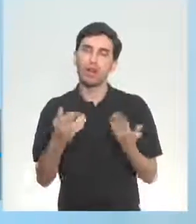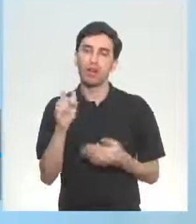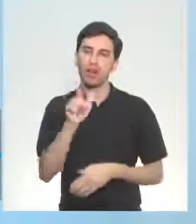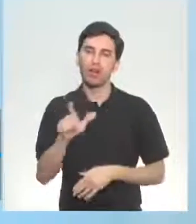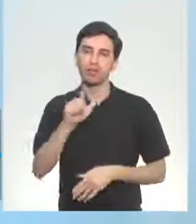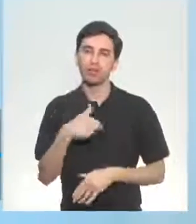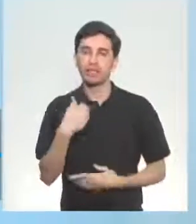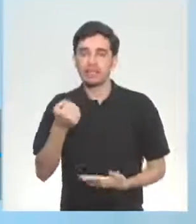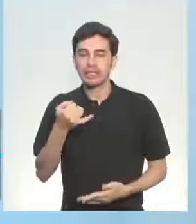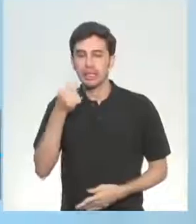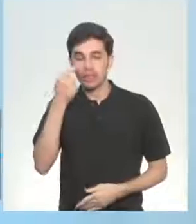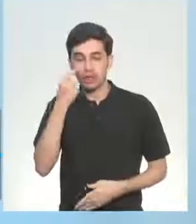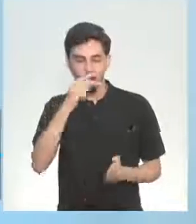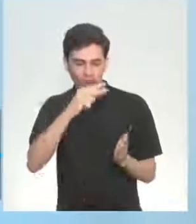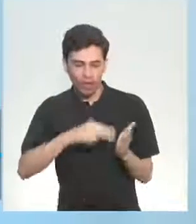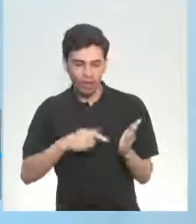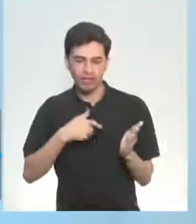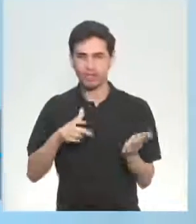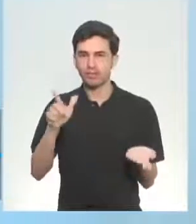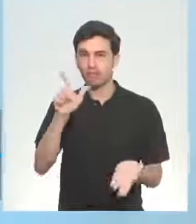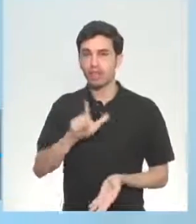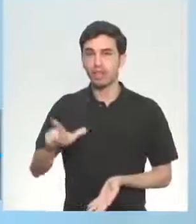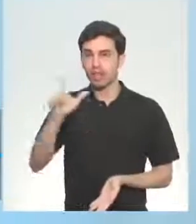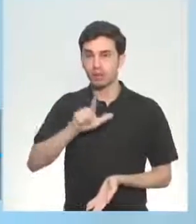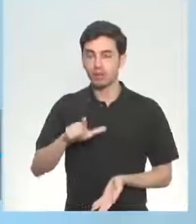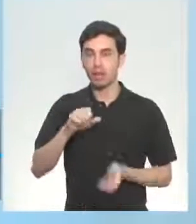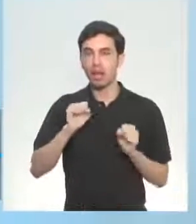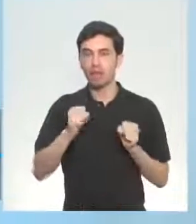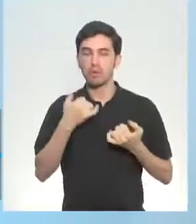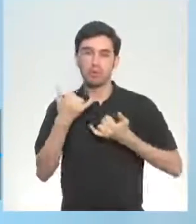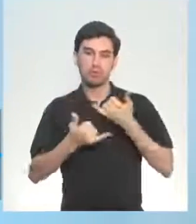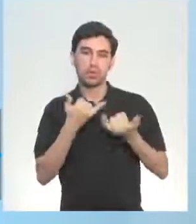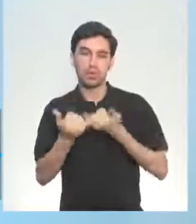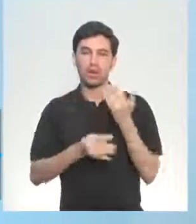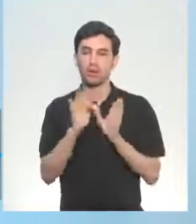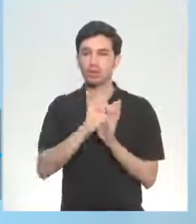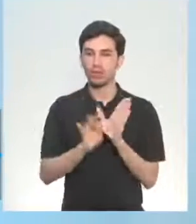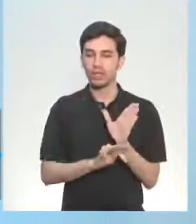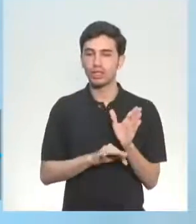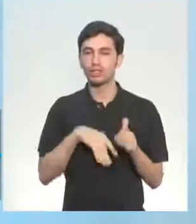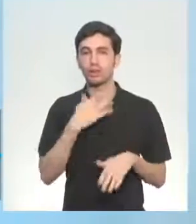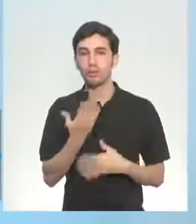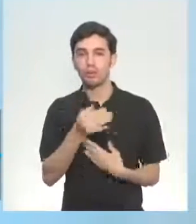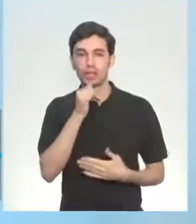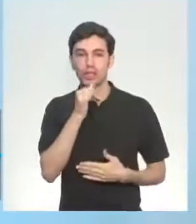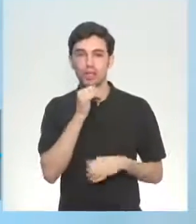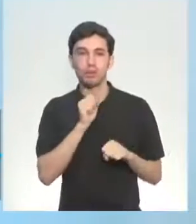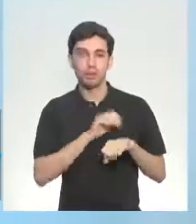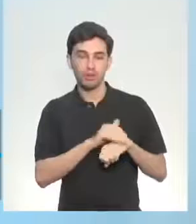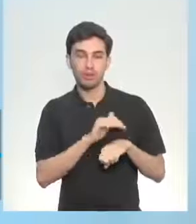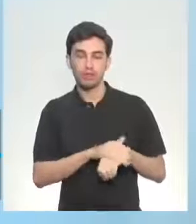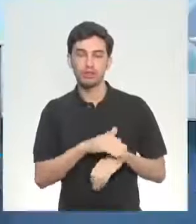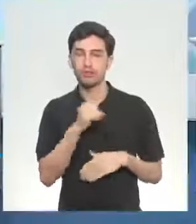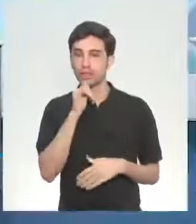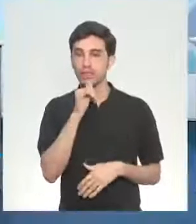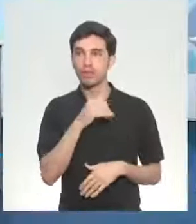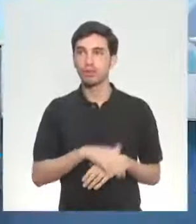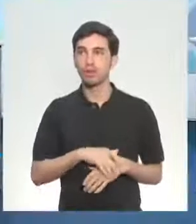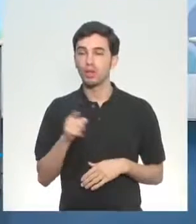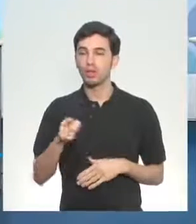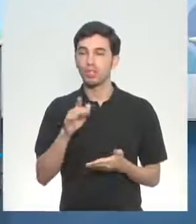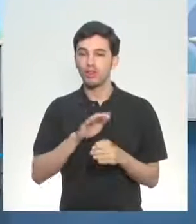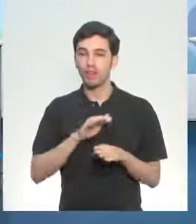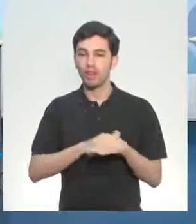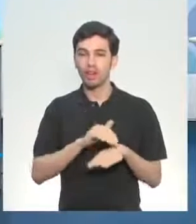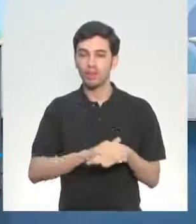literatura, brincando aí com os textos, ok, eu posso fazer isso. A gente utiliza bastante com as receitas. Uhum. Então, a